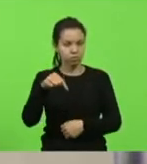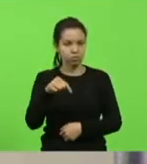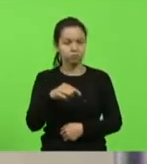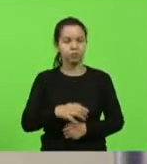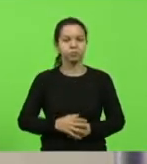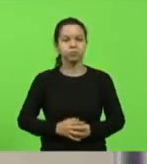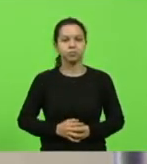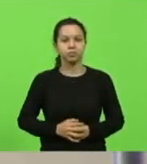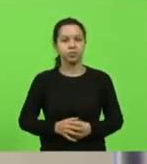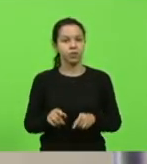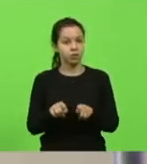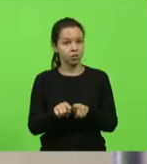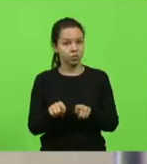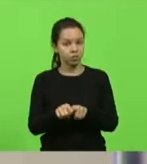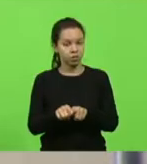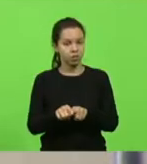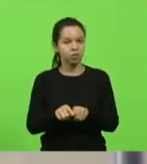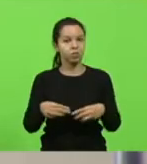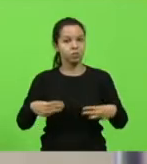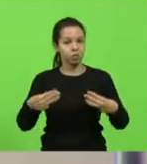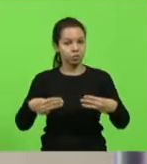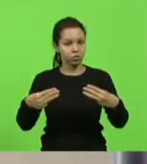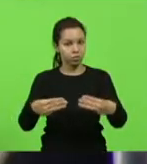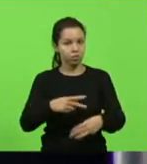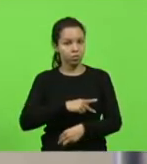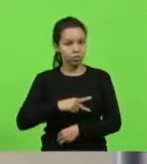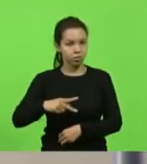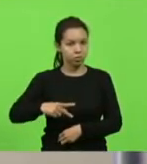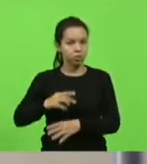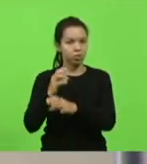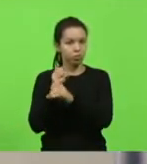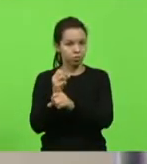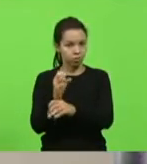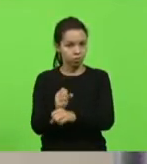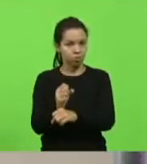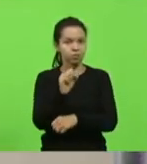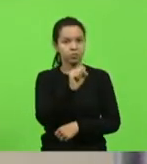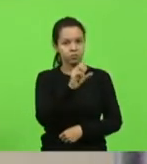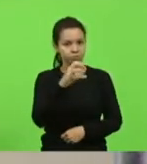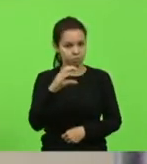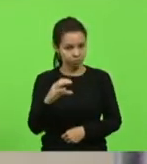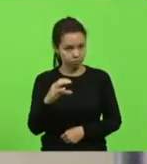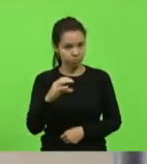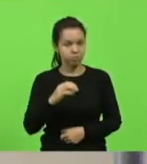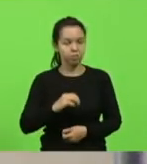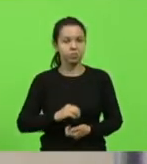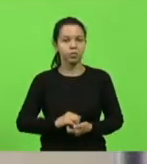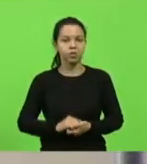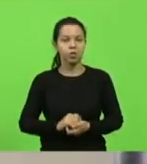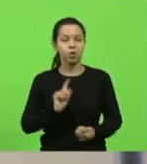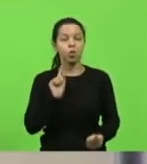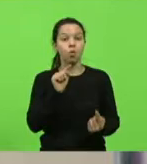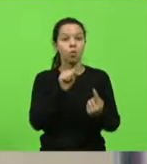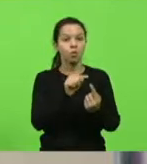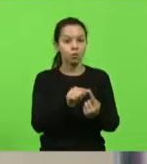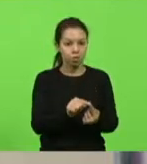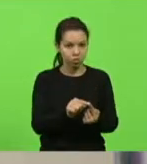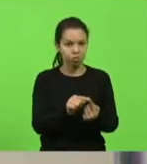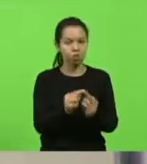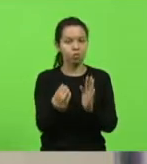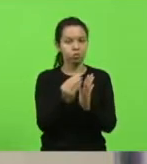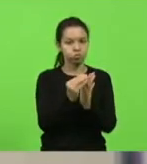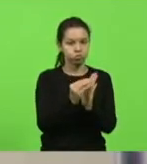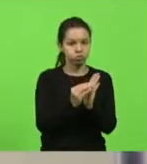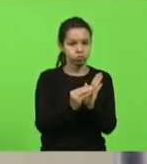Santa Catarina e o Ministério Público de contas de Santa Catarina que tem por objetivo estabelecer os procedimentos a serem observados